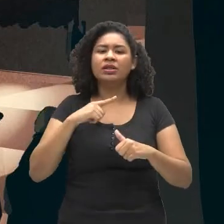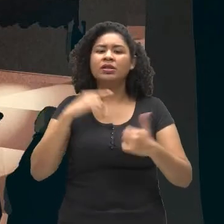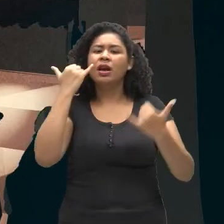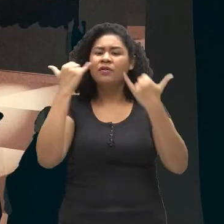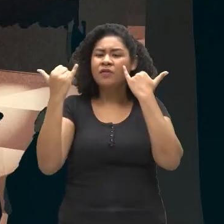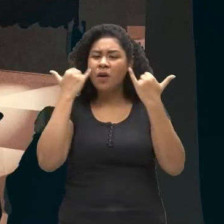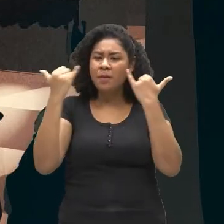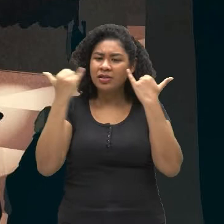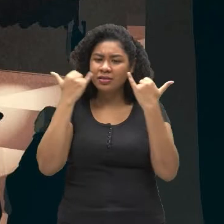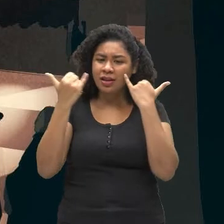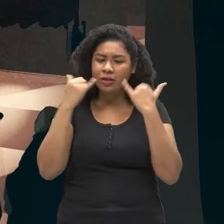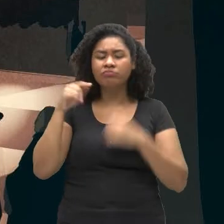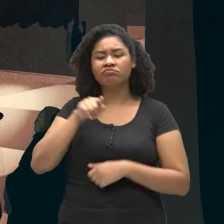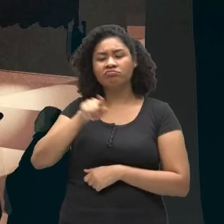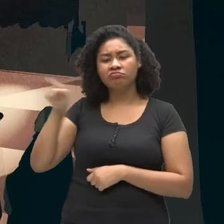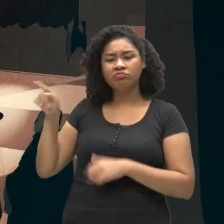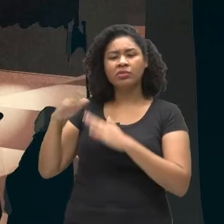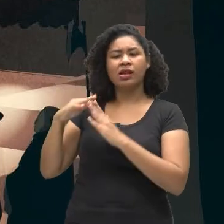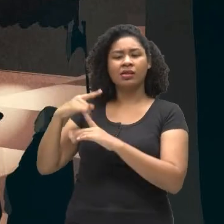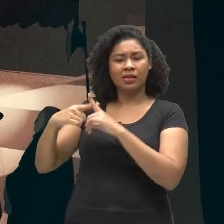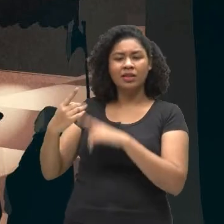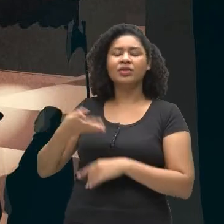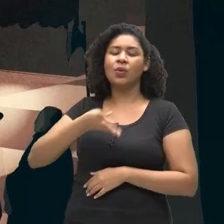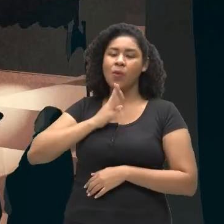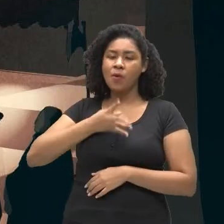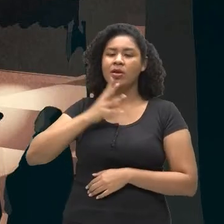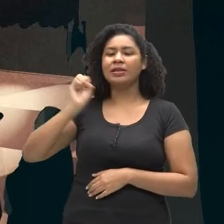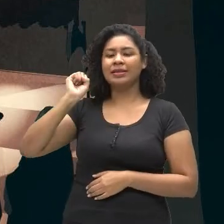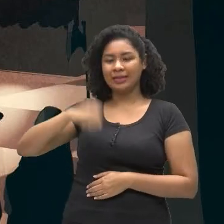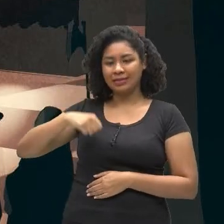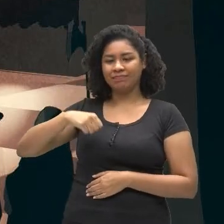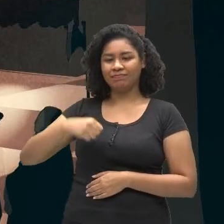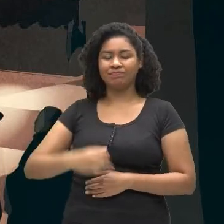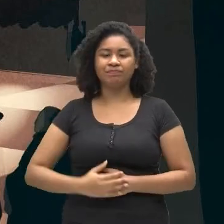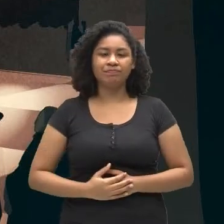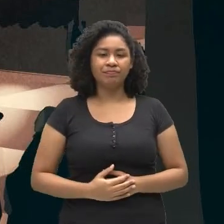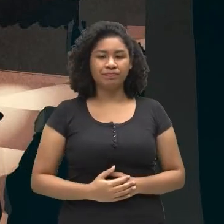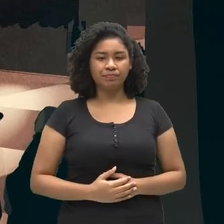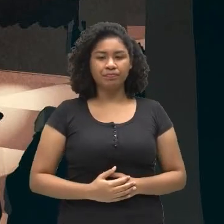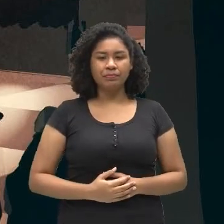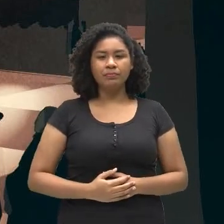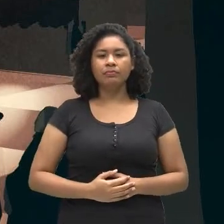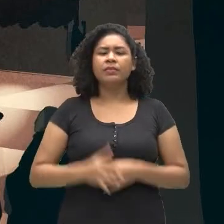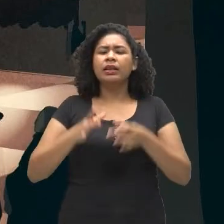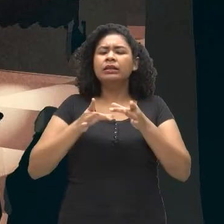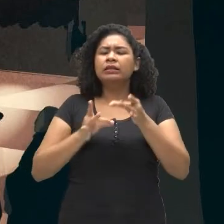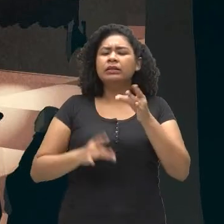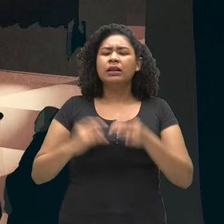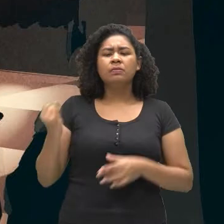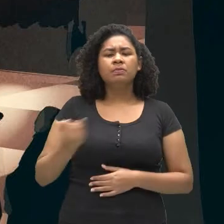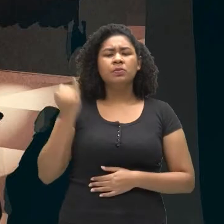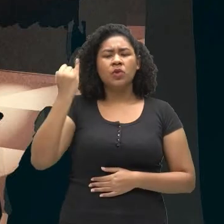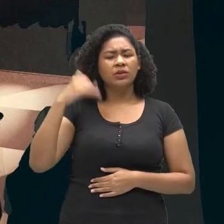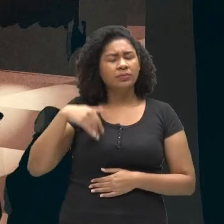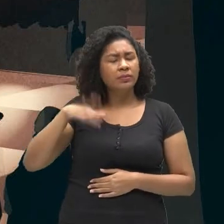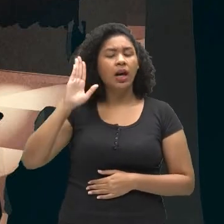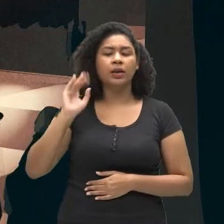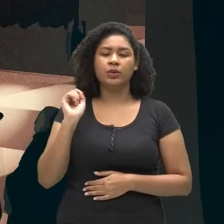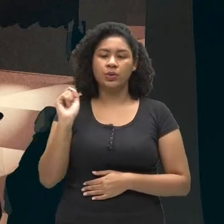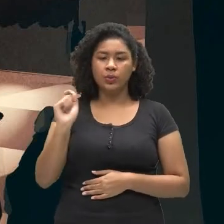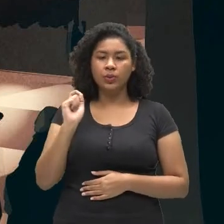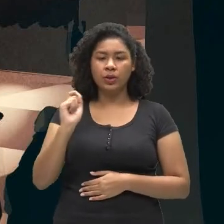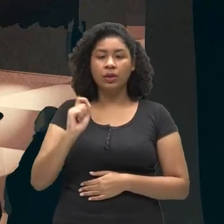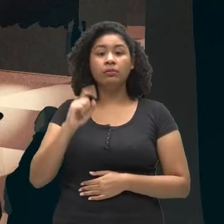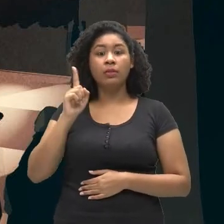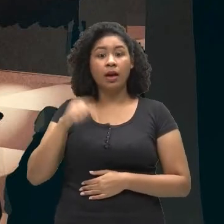estava associado à Igreja Católica, certo? Um dos pontos mais importantes decidido no Conselho, gente, foi o Tribunal